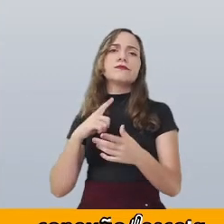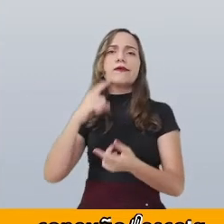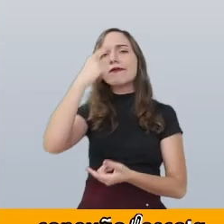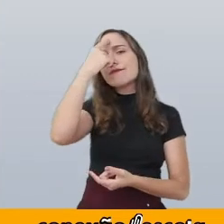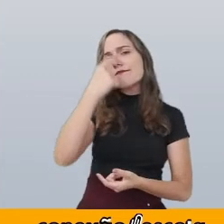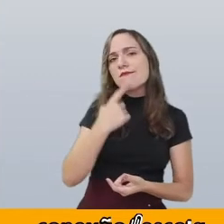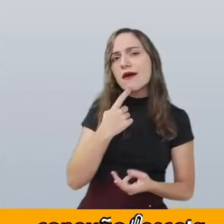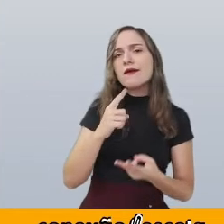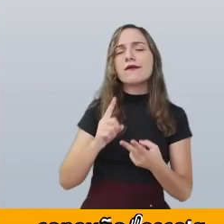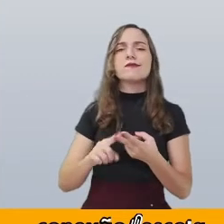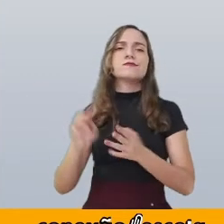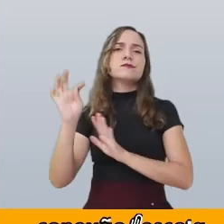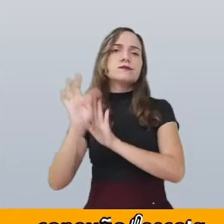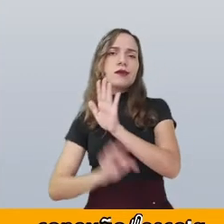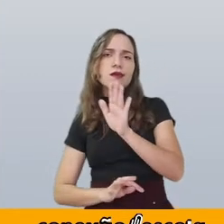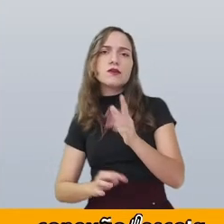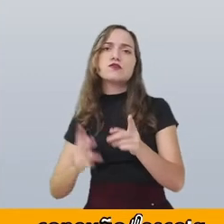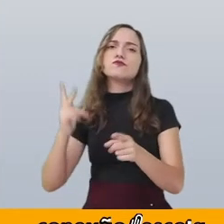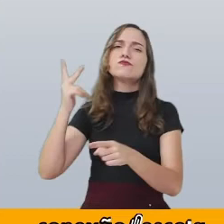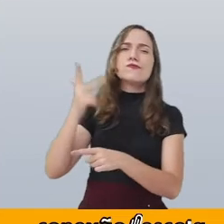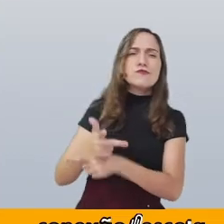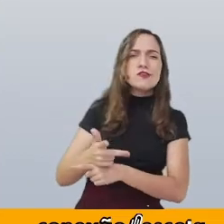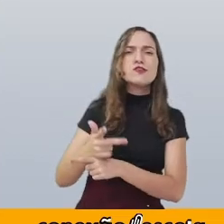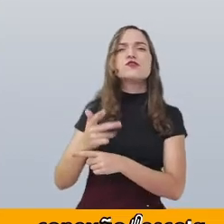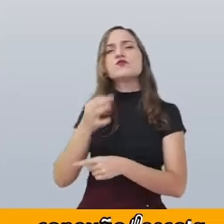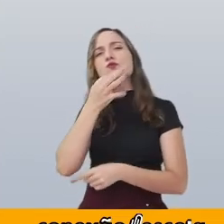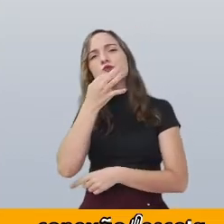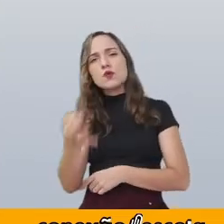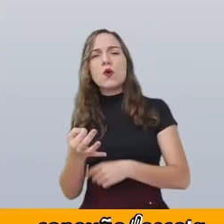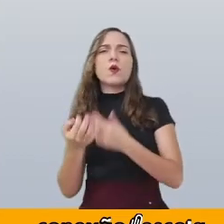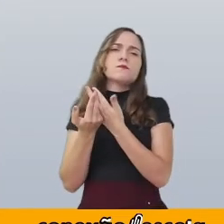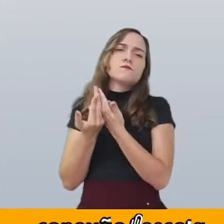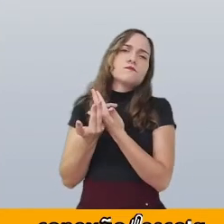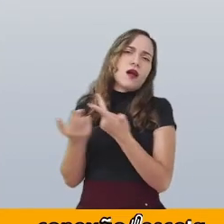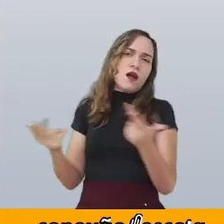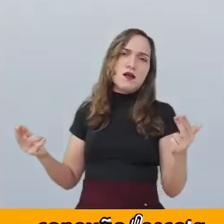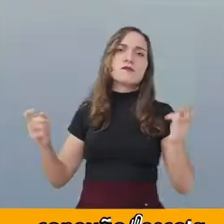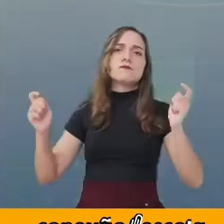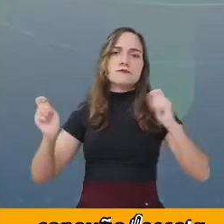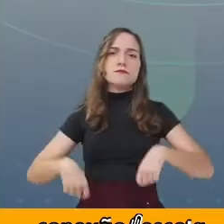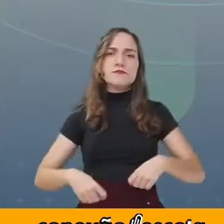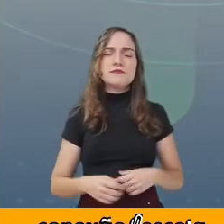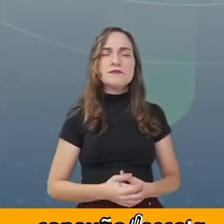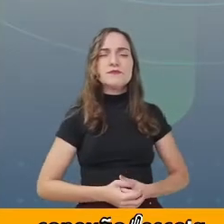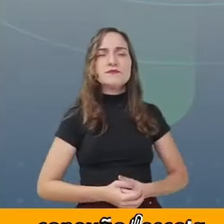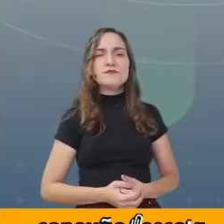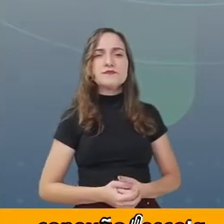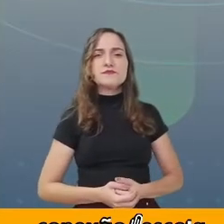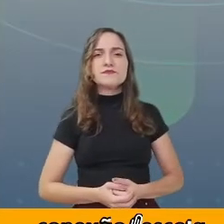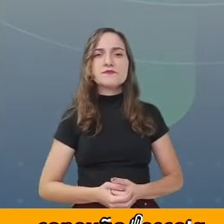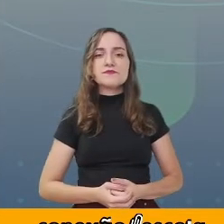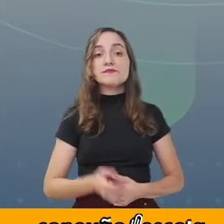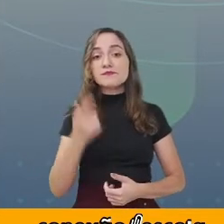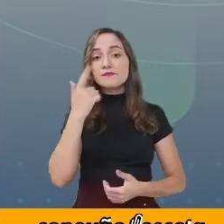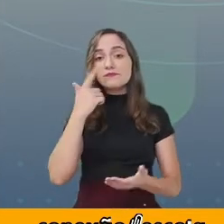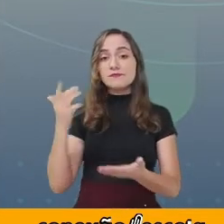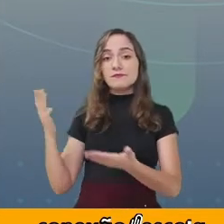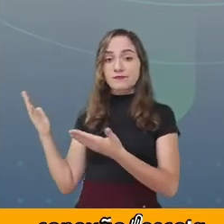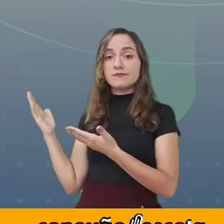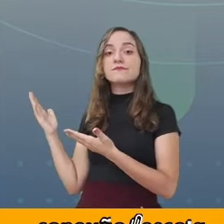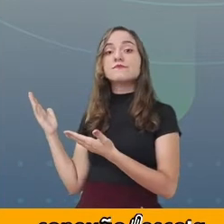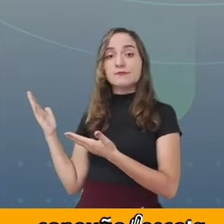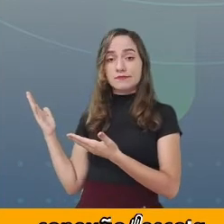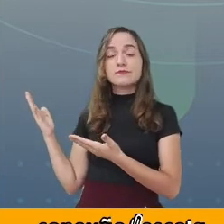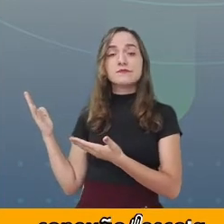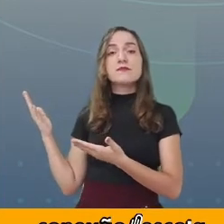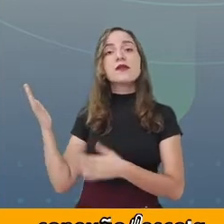imagem, texto, vídeos e som. Olha só,